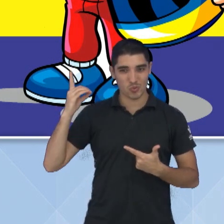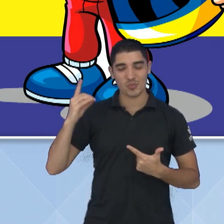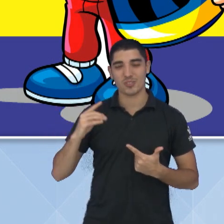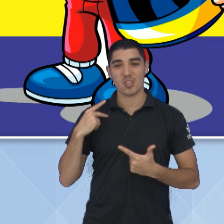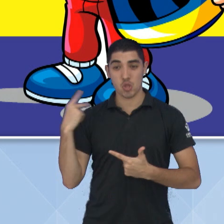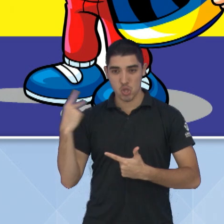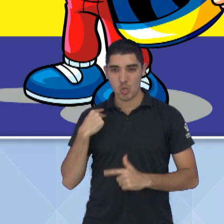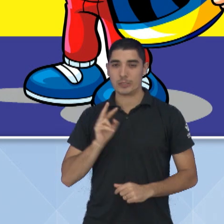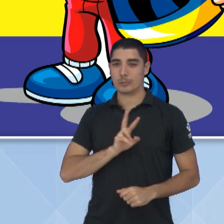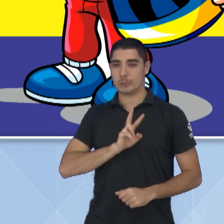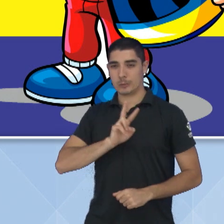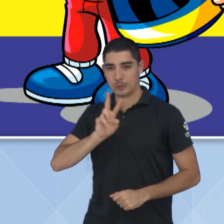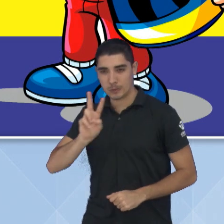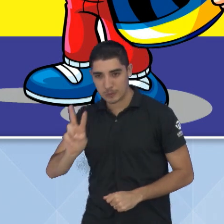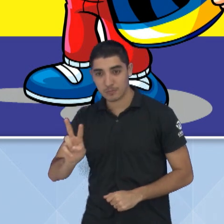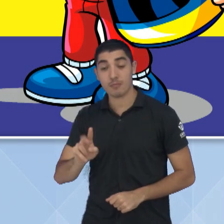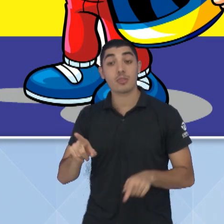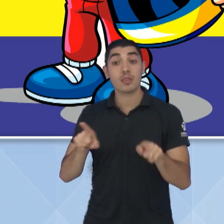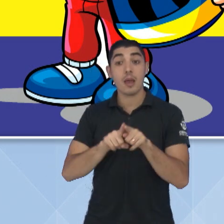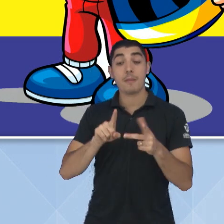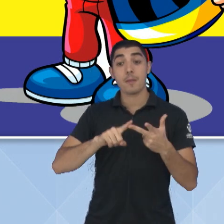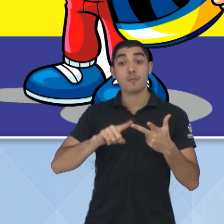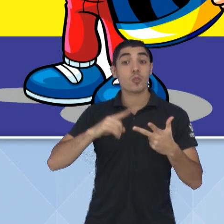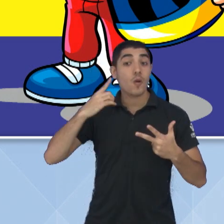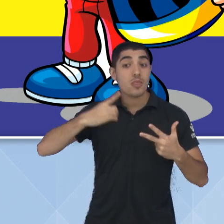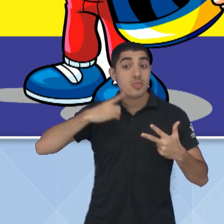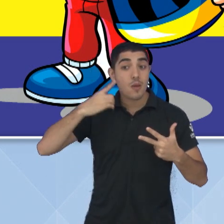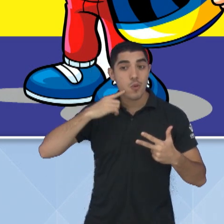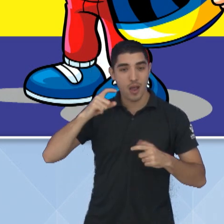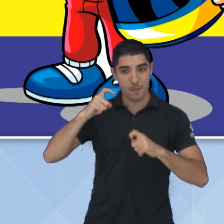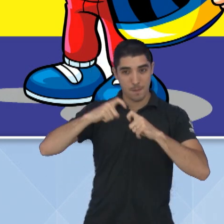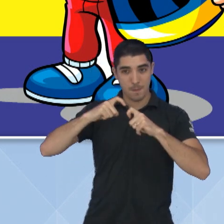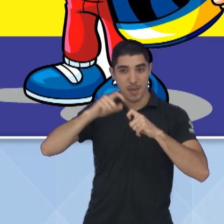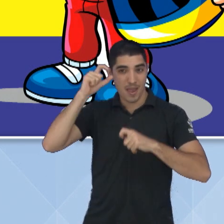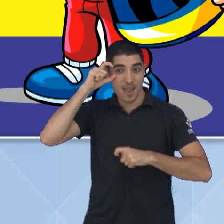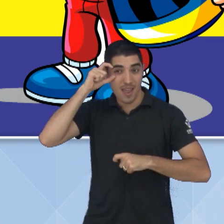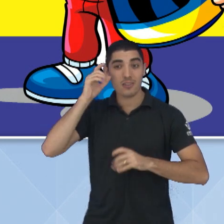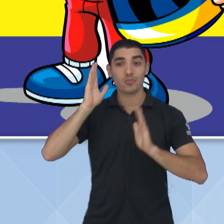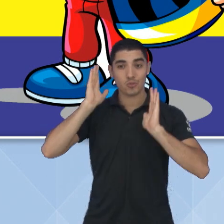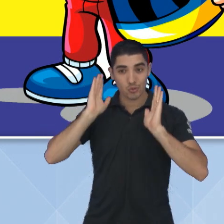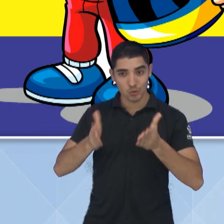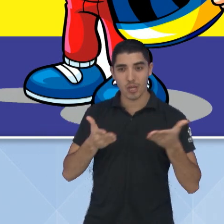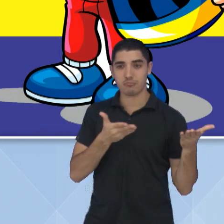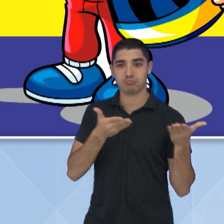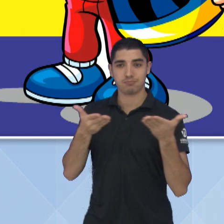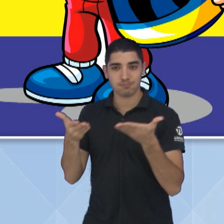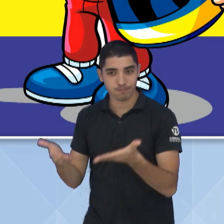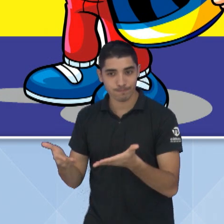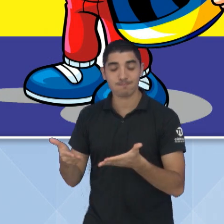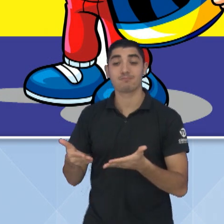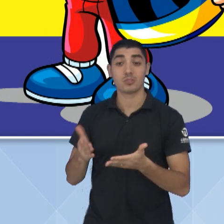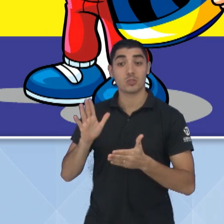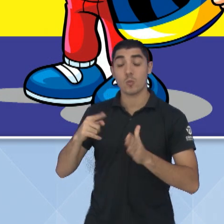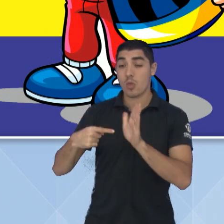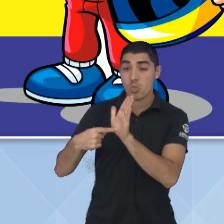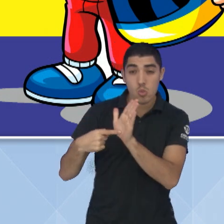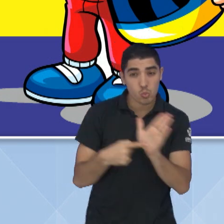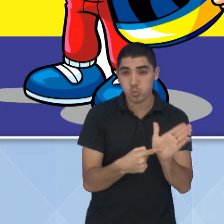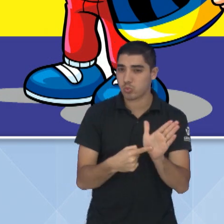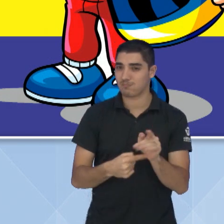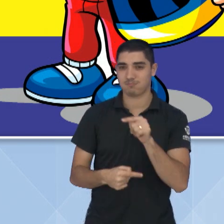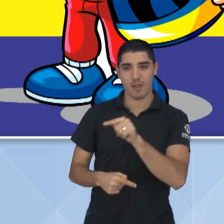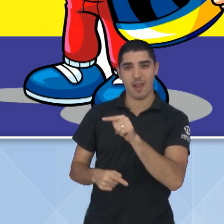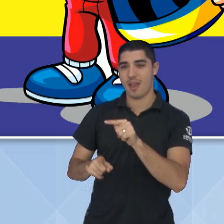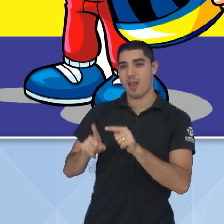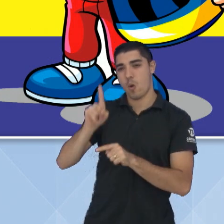gente resolveu e mostrar. E o deputado Elton, que está até aqui na casa, também esteve lá com a gente, denunciando um hospital de retaguarda